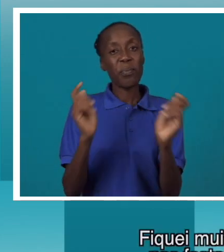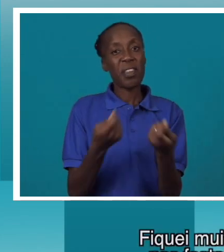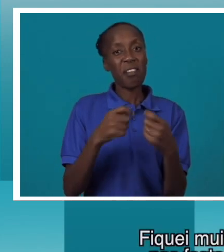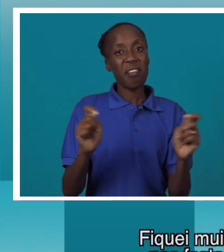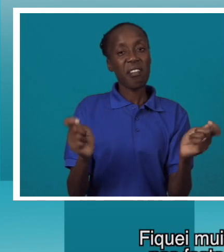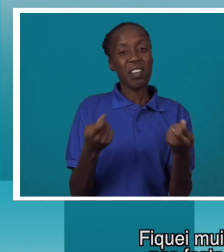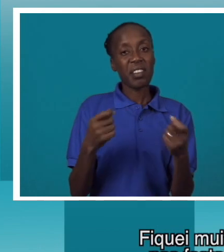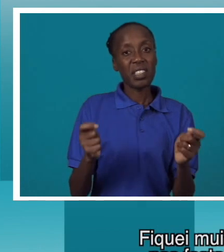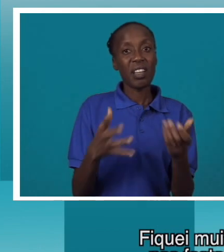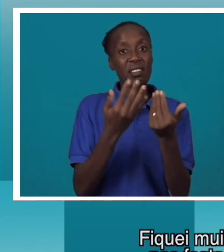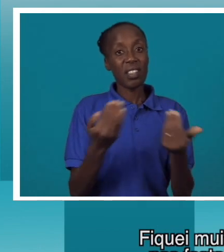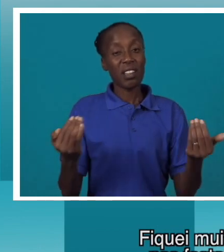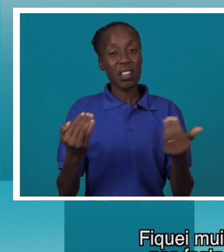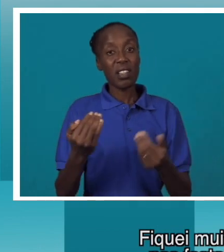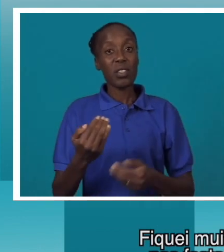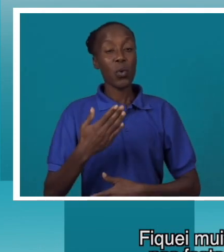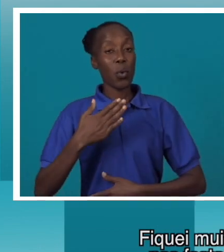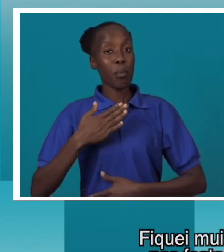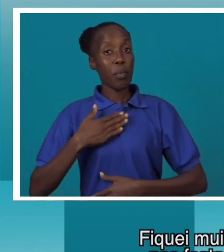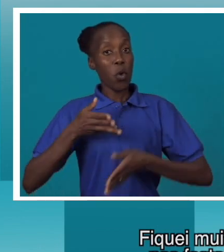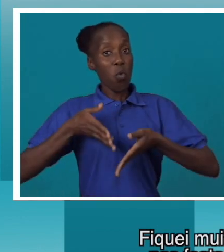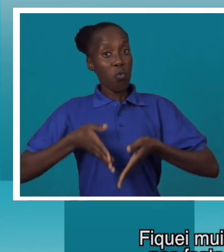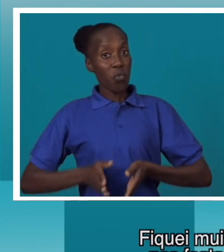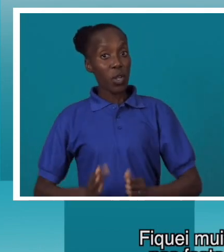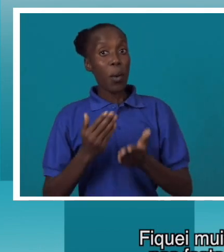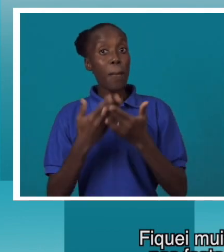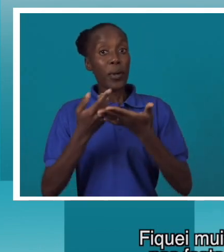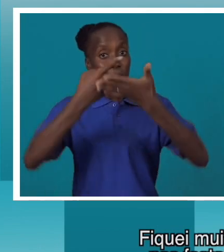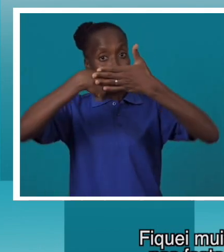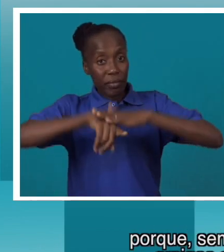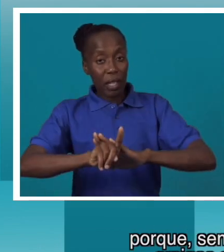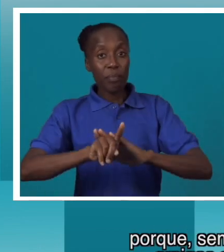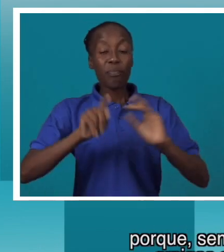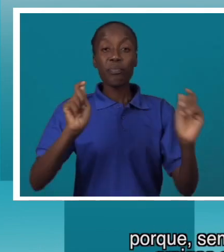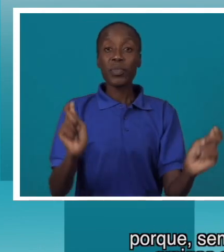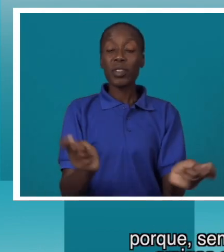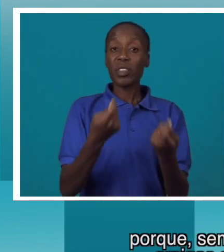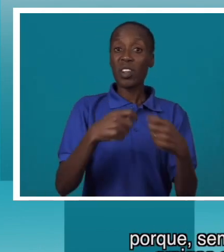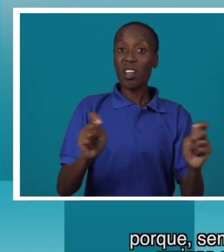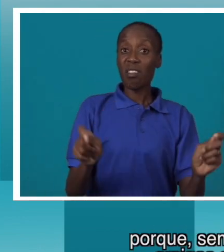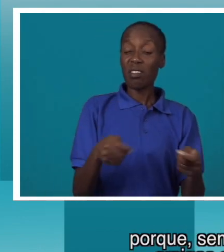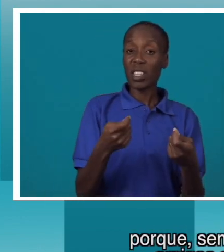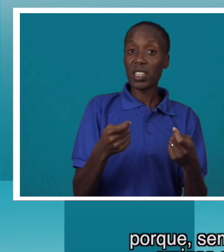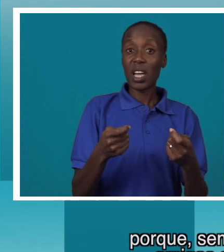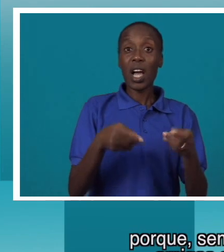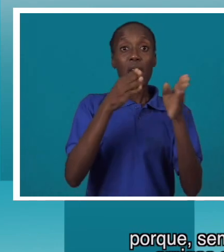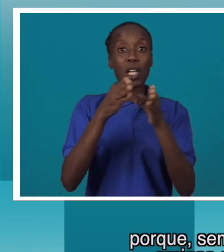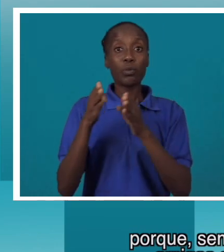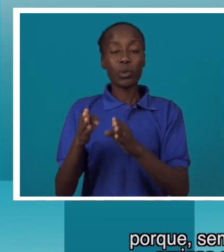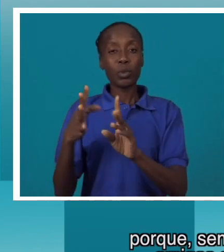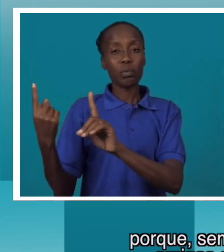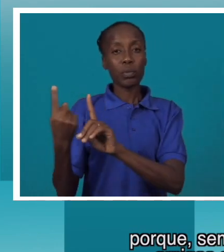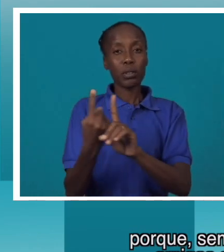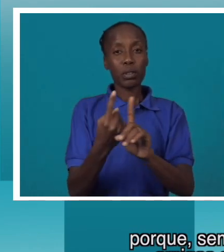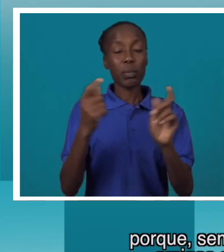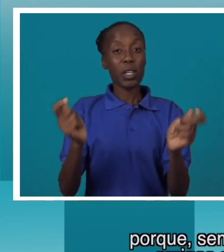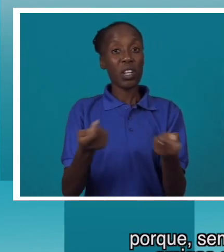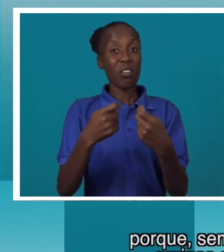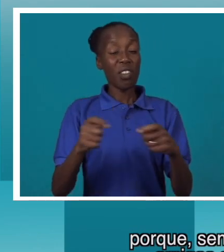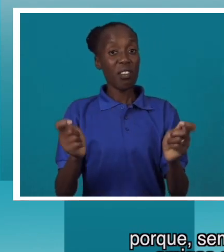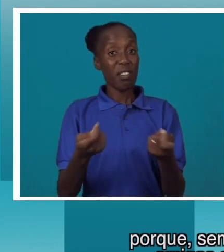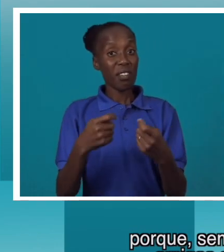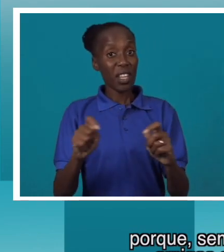nas festas de crianças com o meu filho porque cada vez que eu ia a essas festas as pessoas